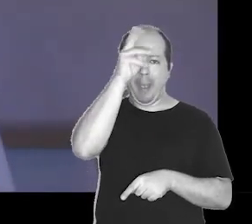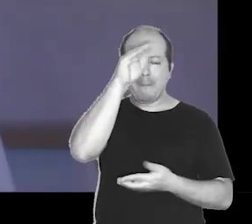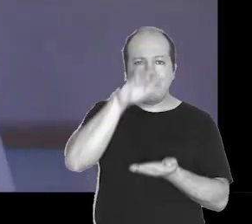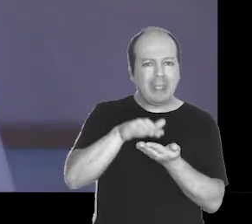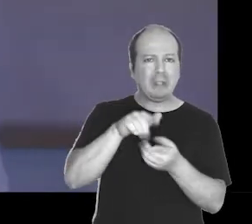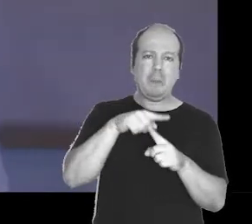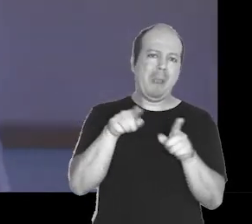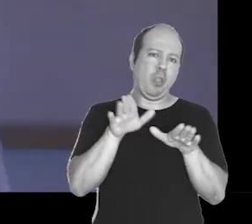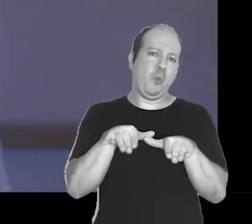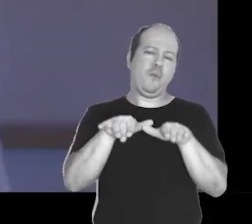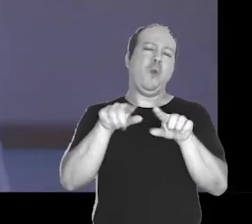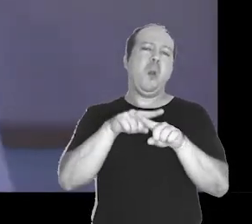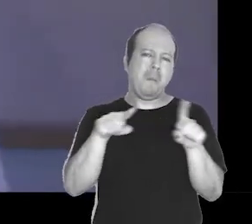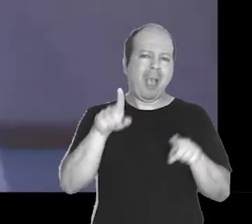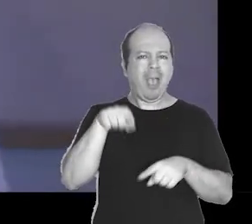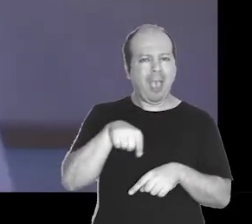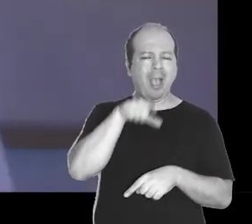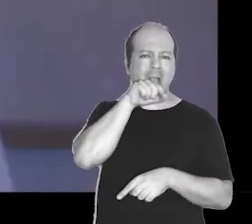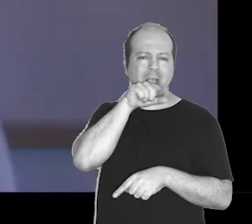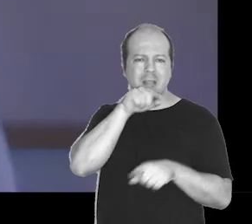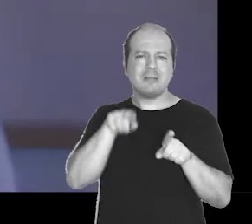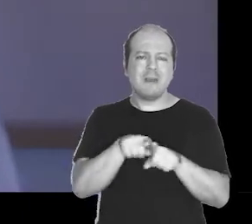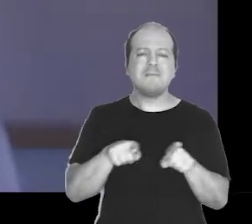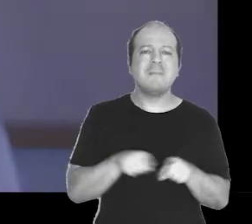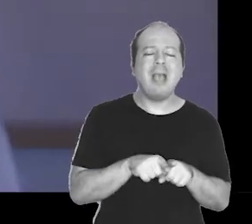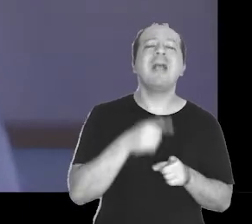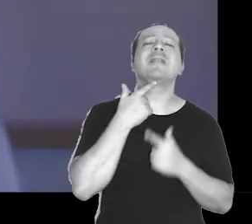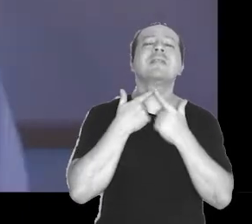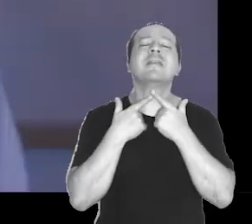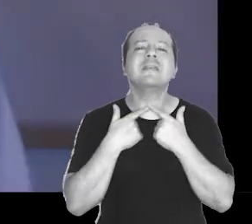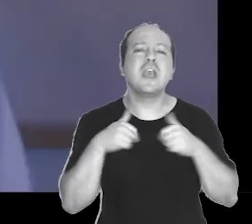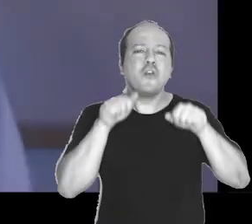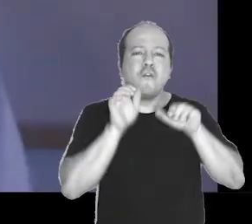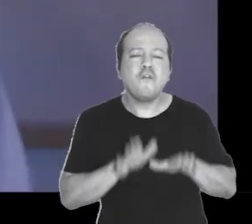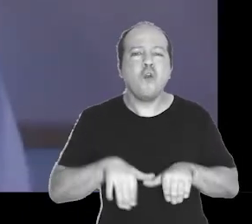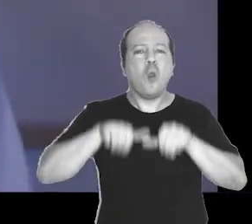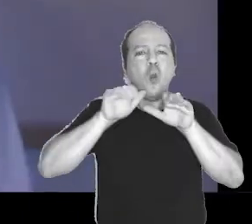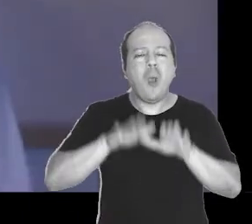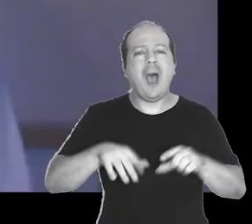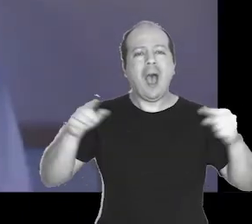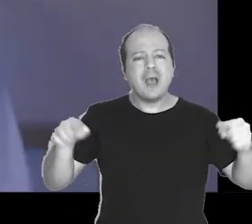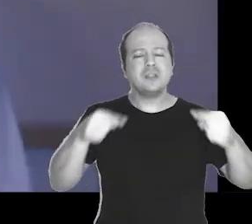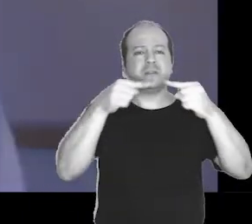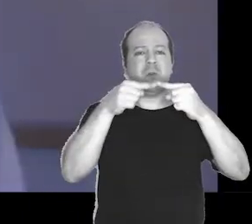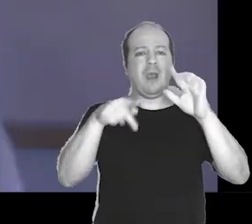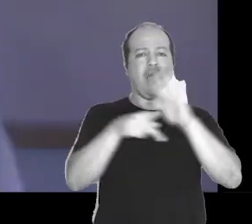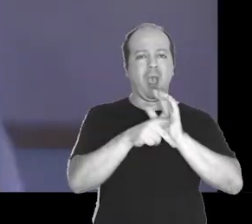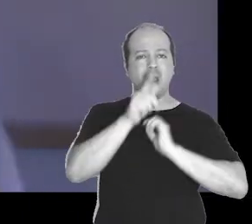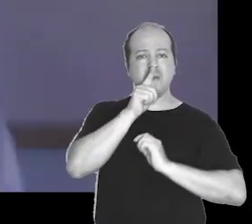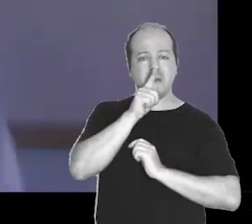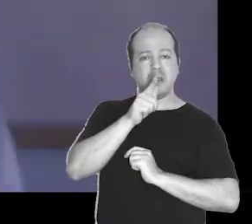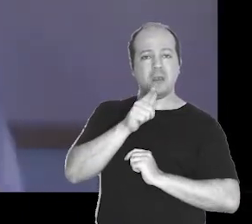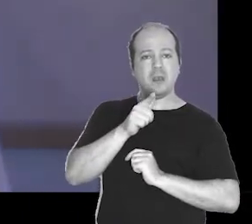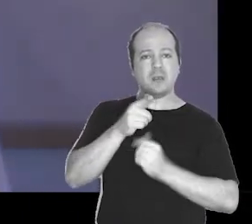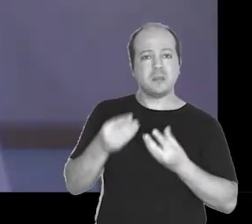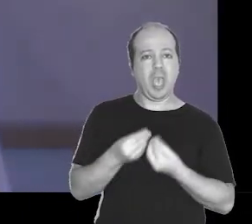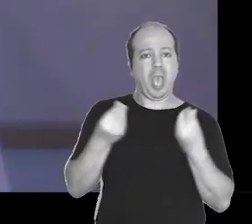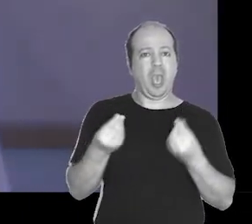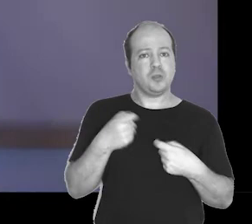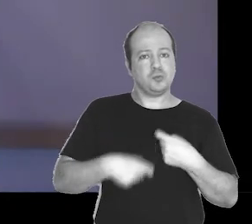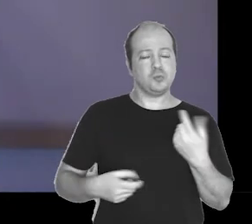voem. E aqui estamos falando do desejo de voar associado ao ato sexual.